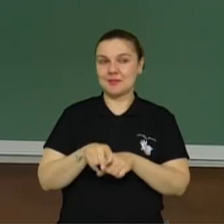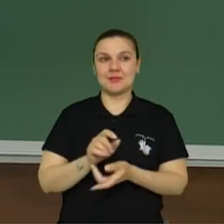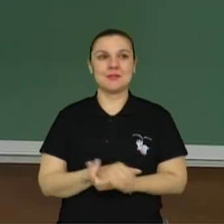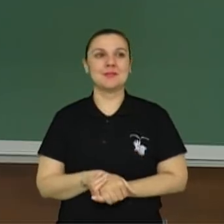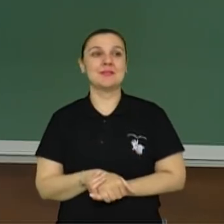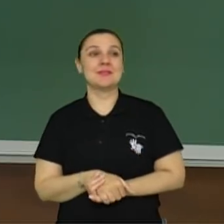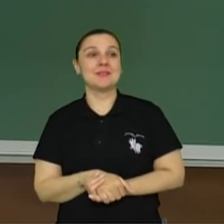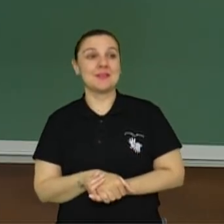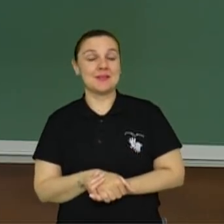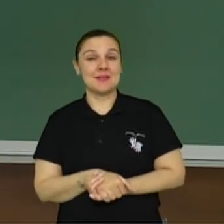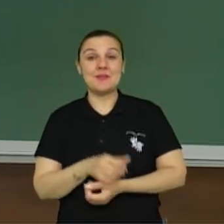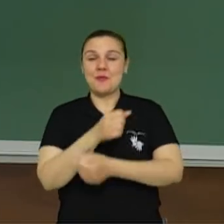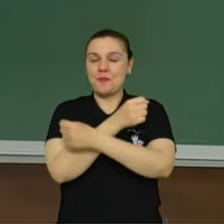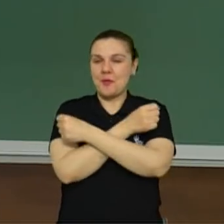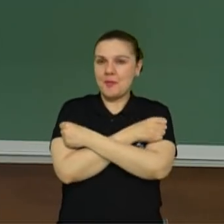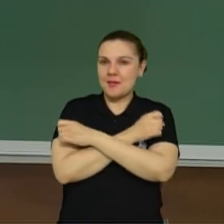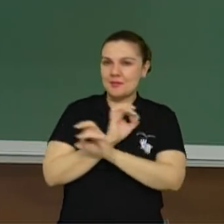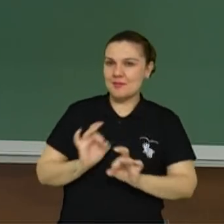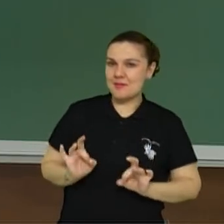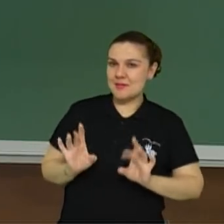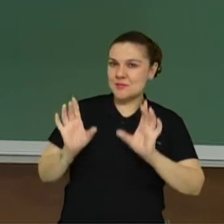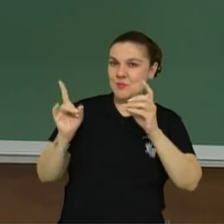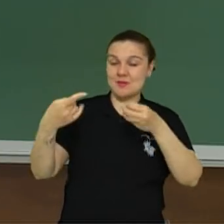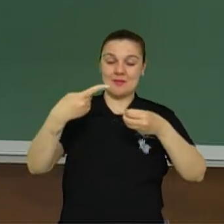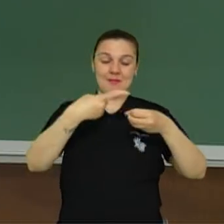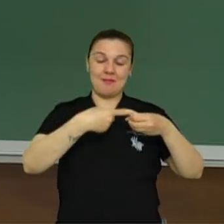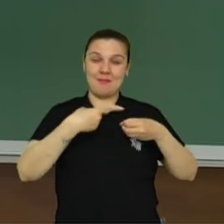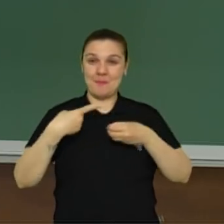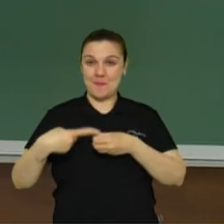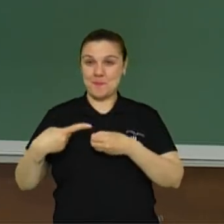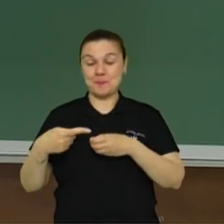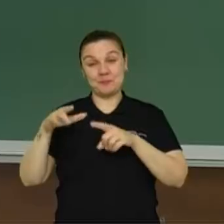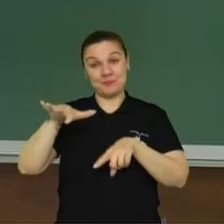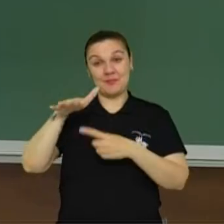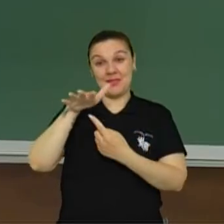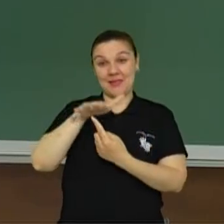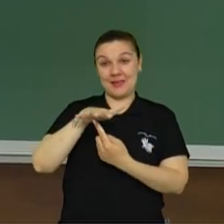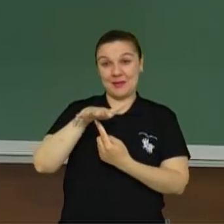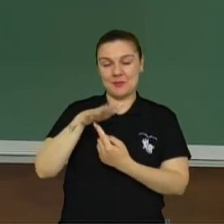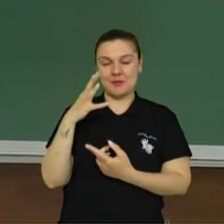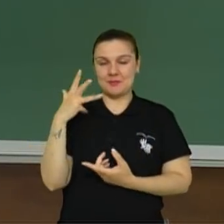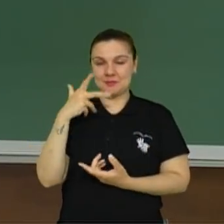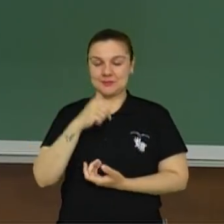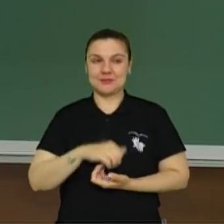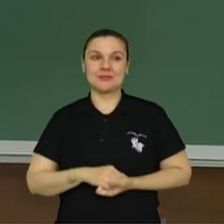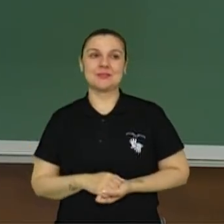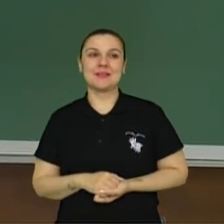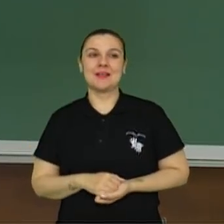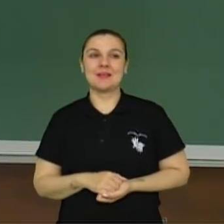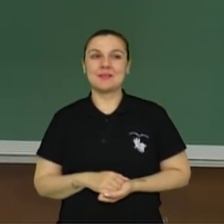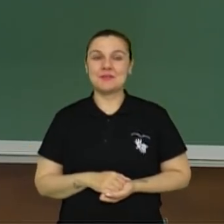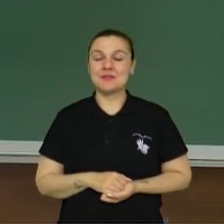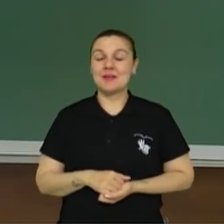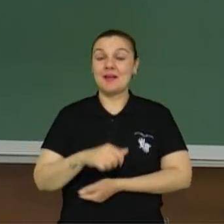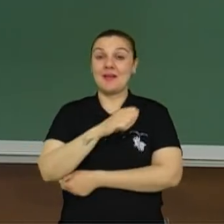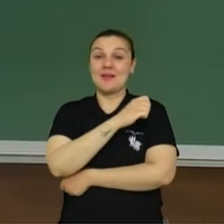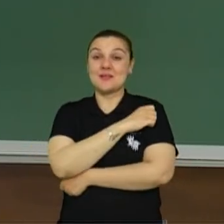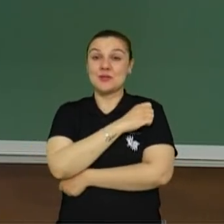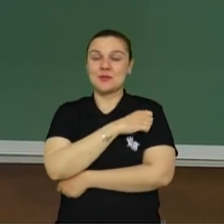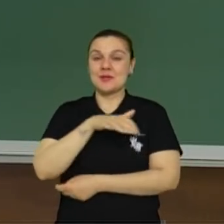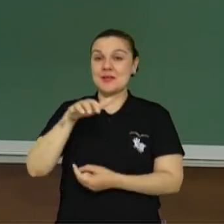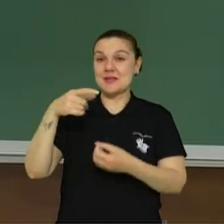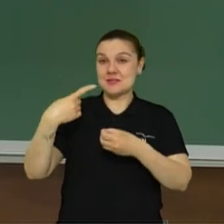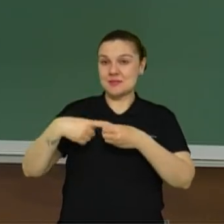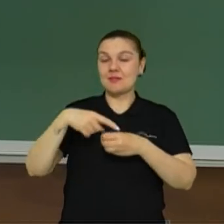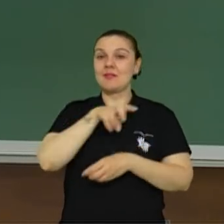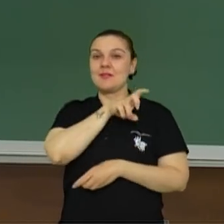TV, certo? E eu vou mandar um abraço também para algumas cidades aí do nosso Paraná querido, tá? Então, os alunos aí do município